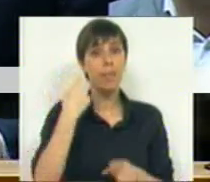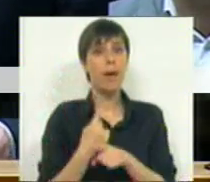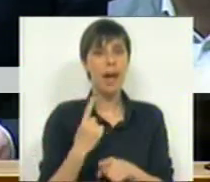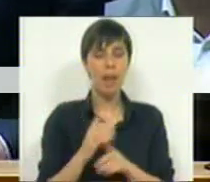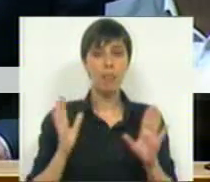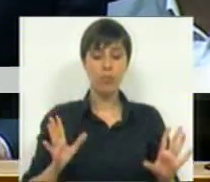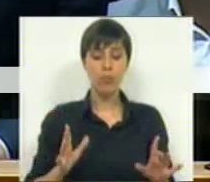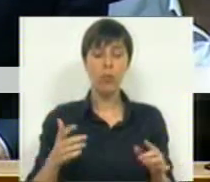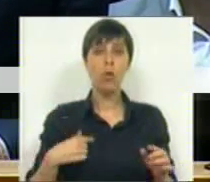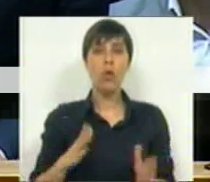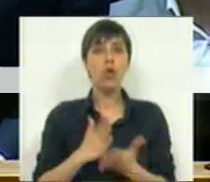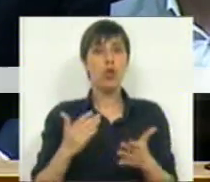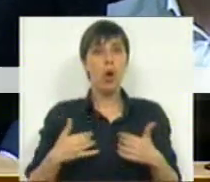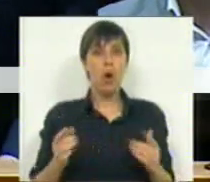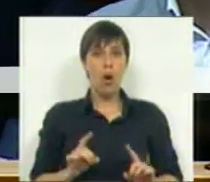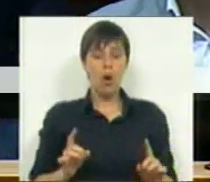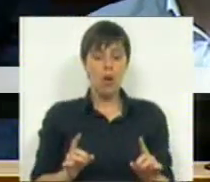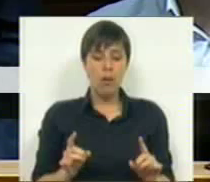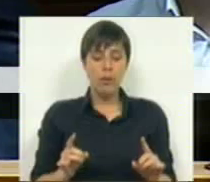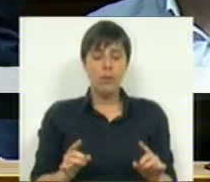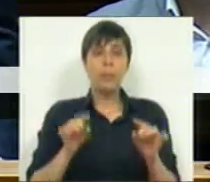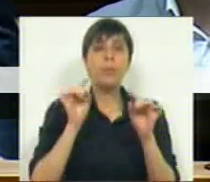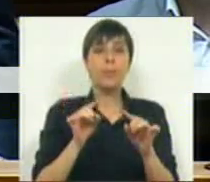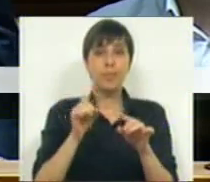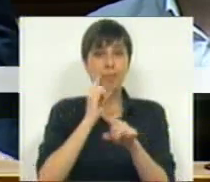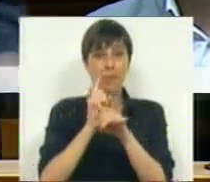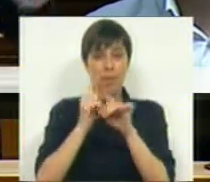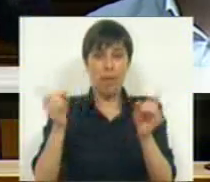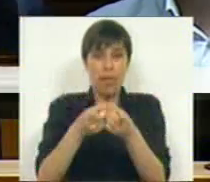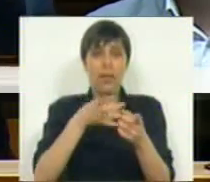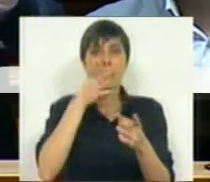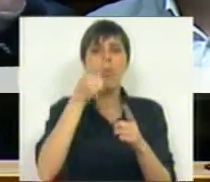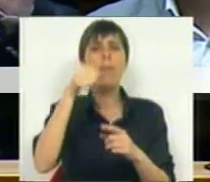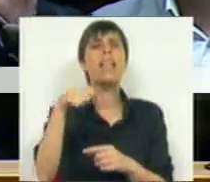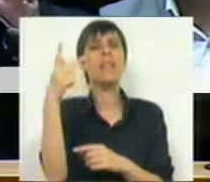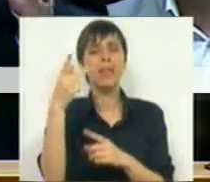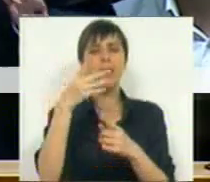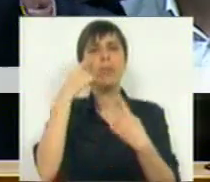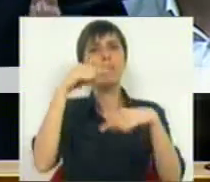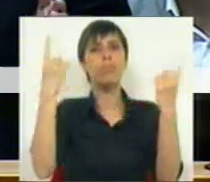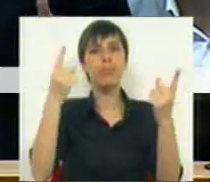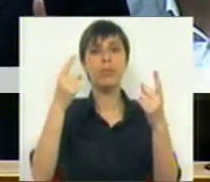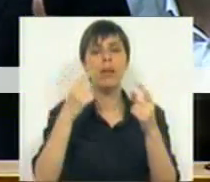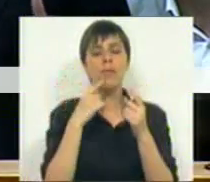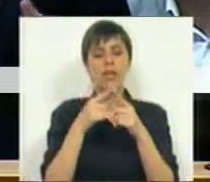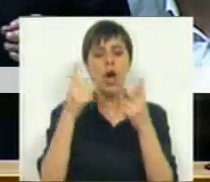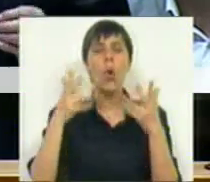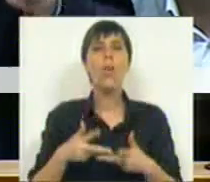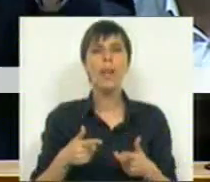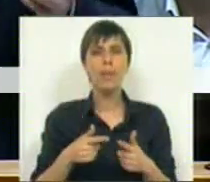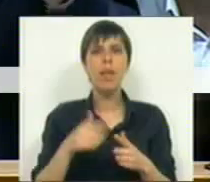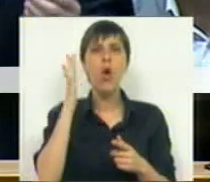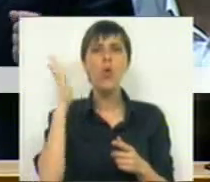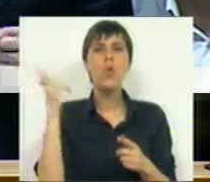também, e não fomos apenas nós, que nesse briefing houve até uma televisão que fez a contabilidade